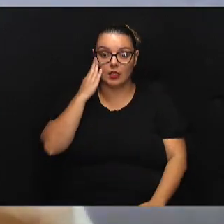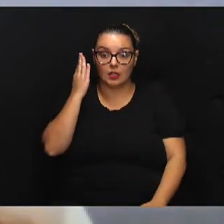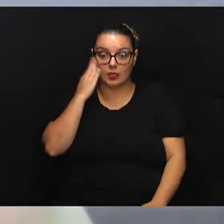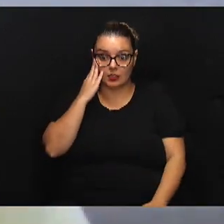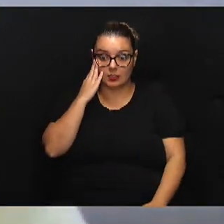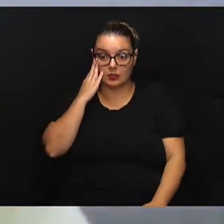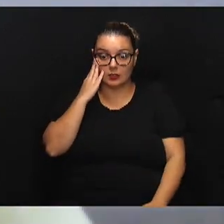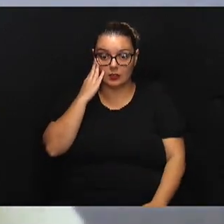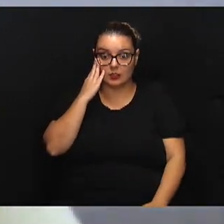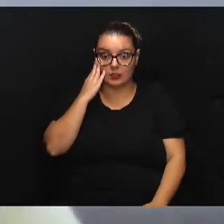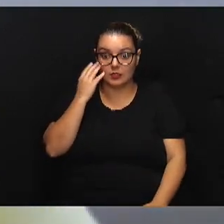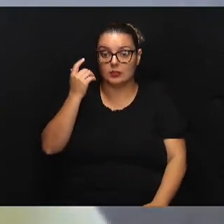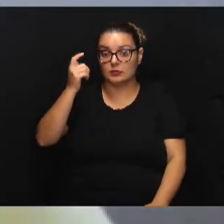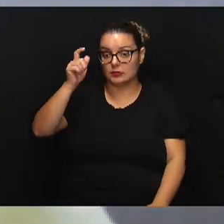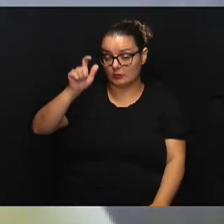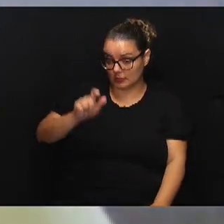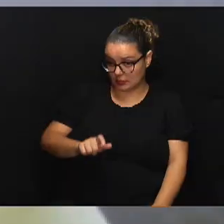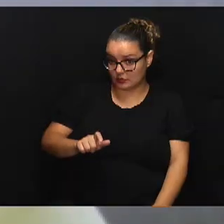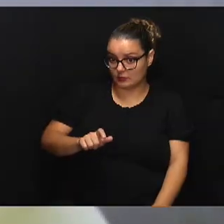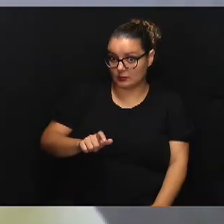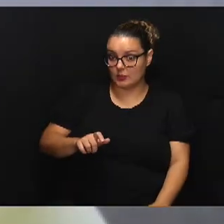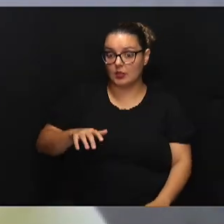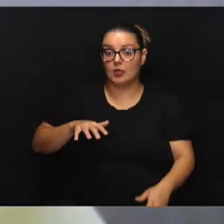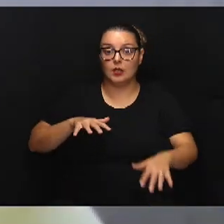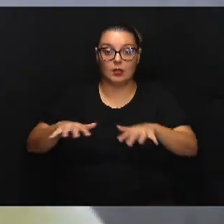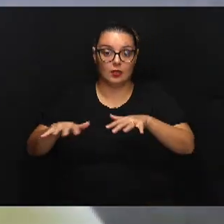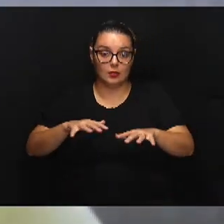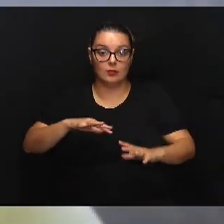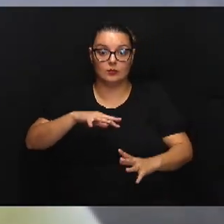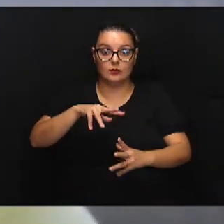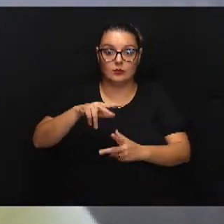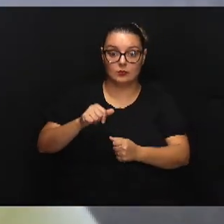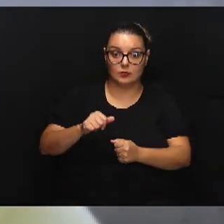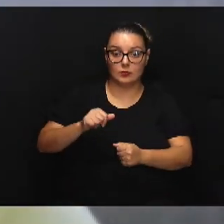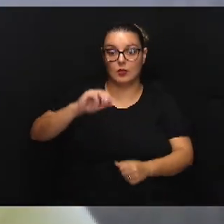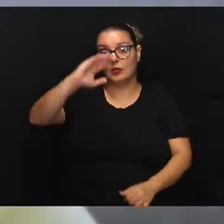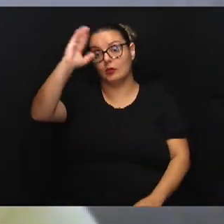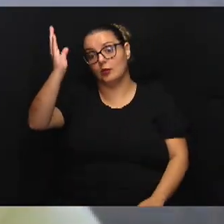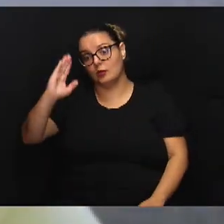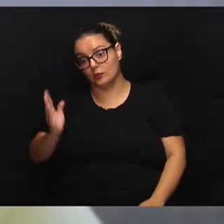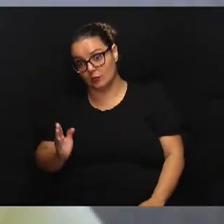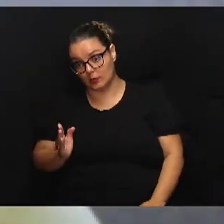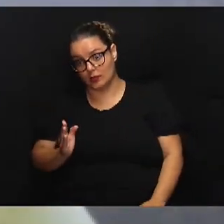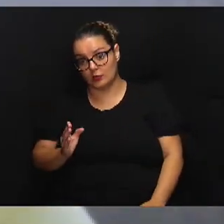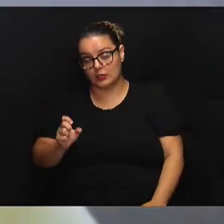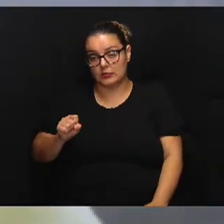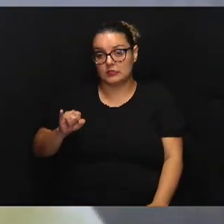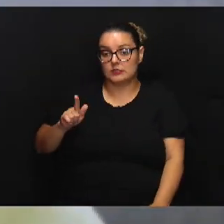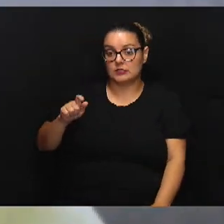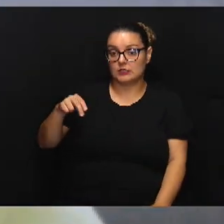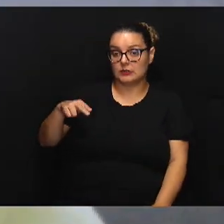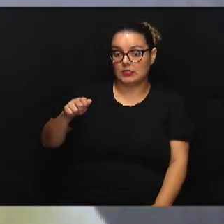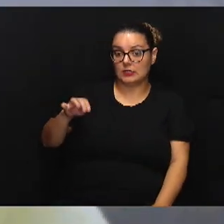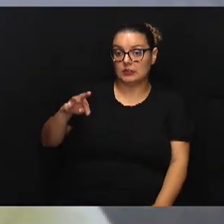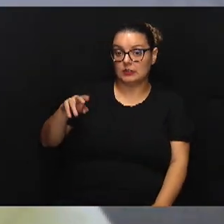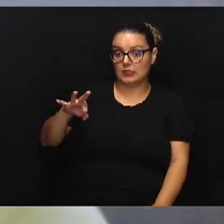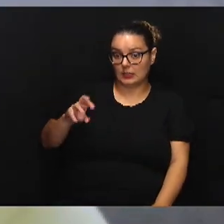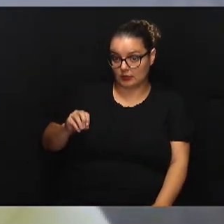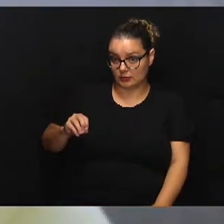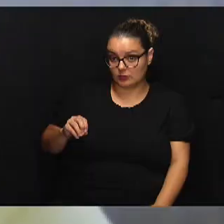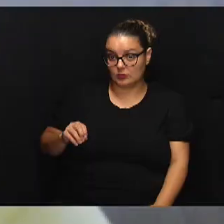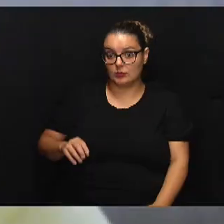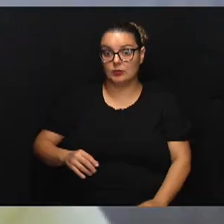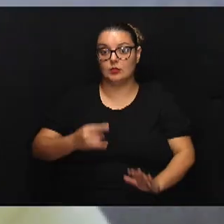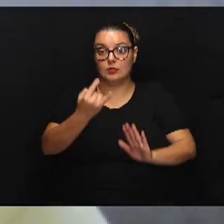pessoa. Ele é um movimento mundial. O Brasil foi signatário, ele é signatário de